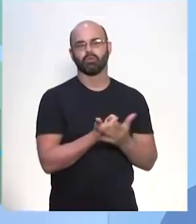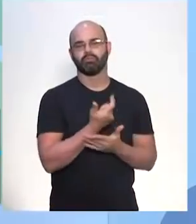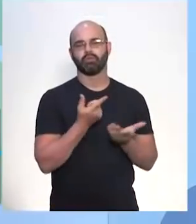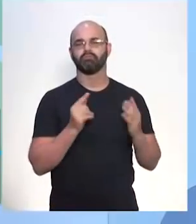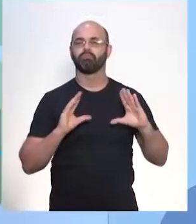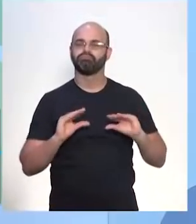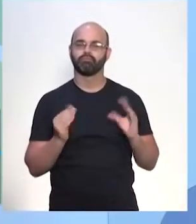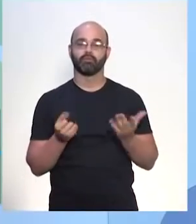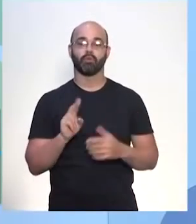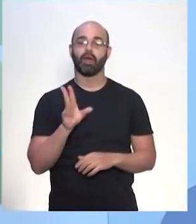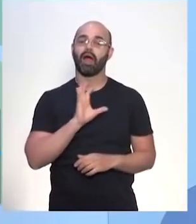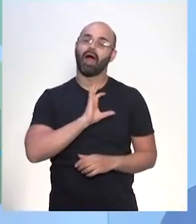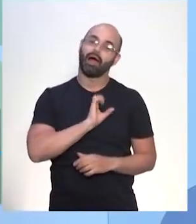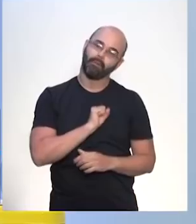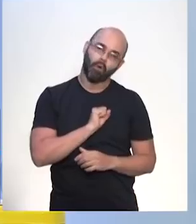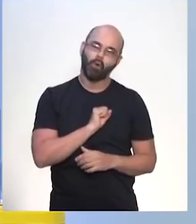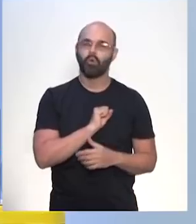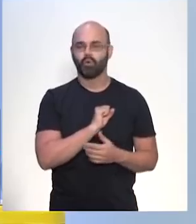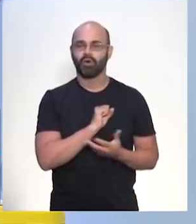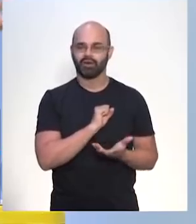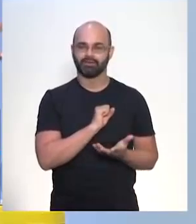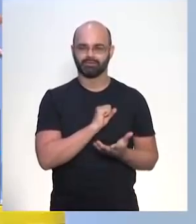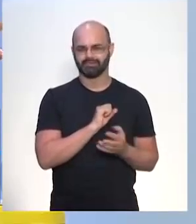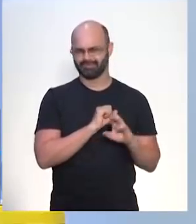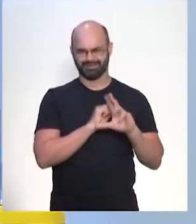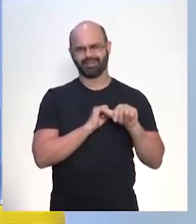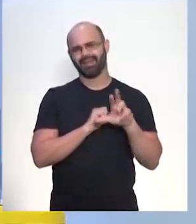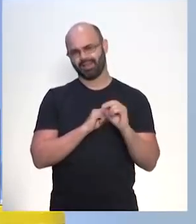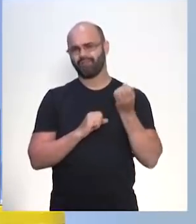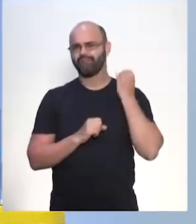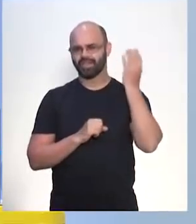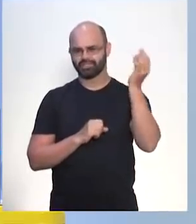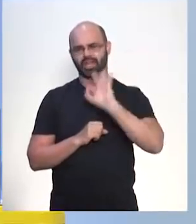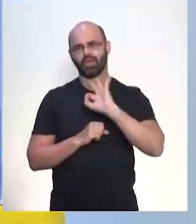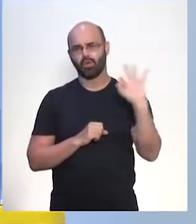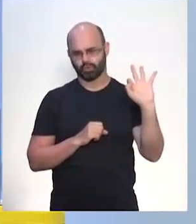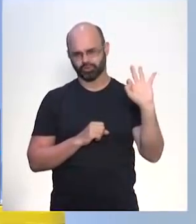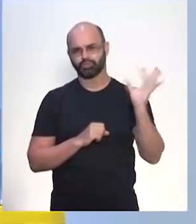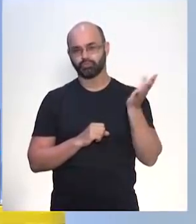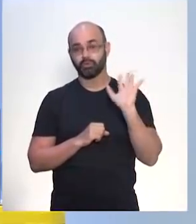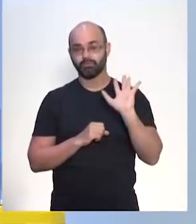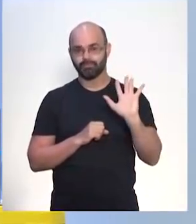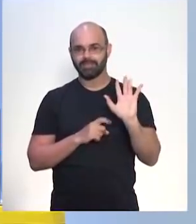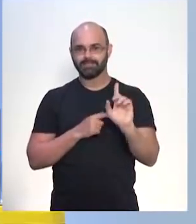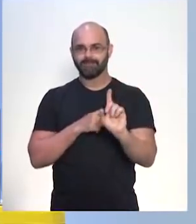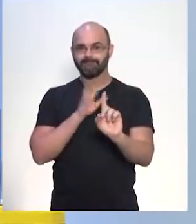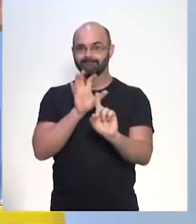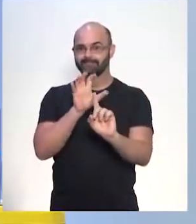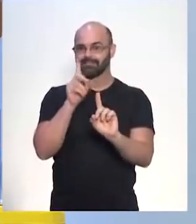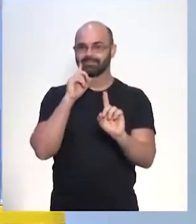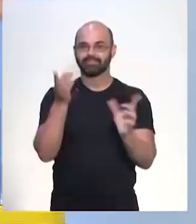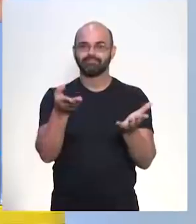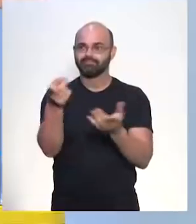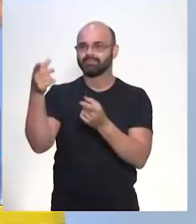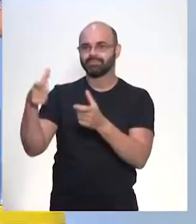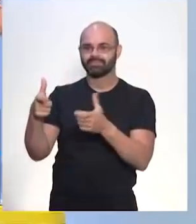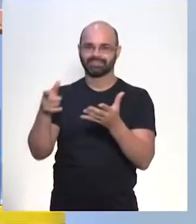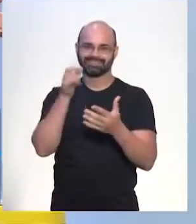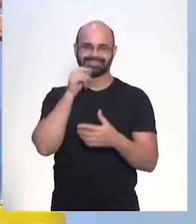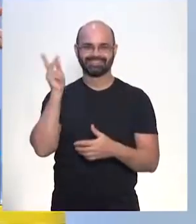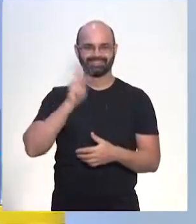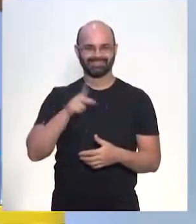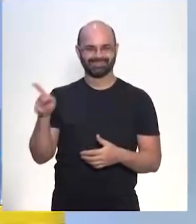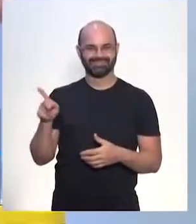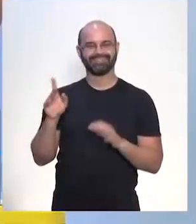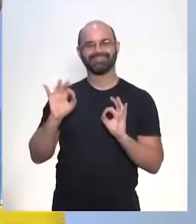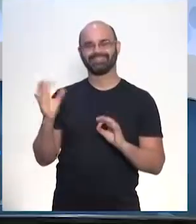amor, o amor, né? amor. Então, através... Lógico que é ótimo viajar, mas eu vou despertar aquele desejo de você conhecer. Tem mais um prof aqui maravilhoso